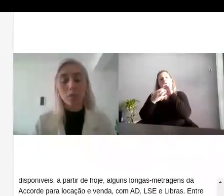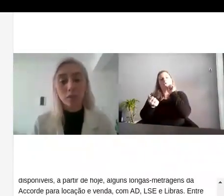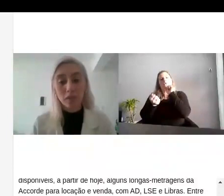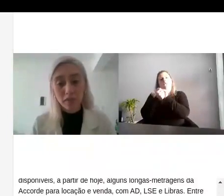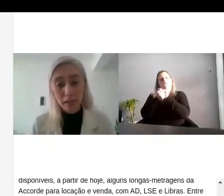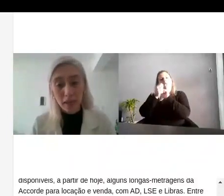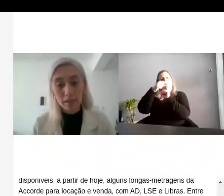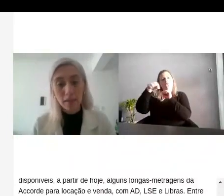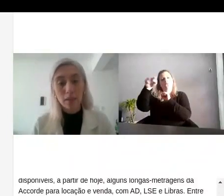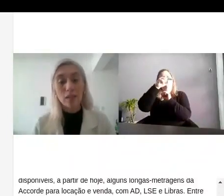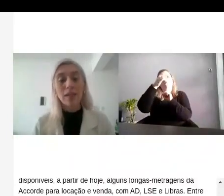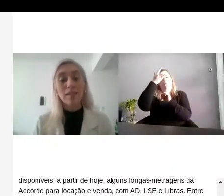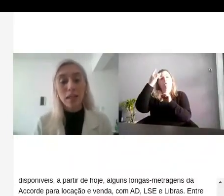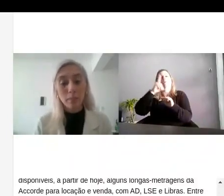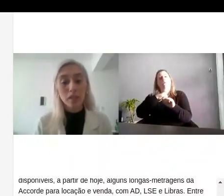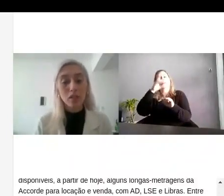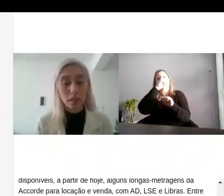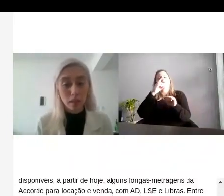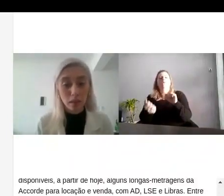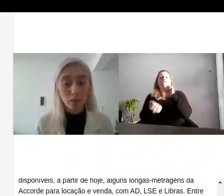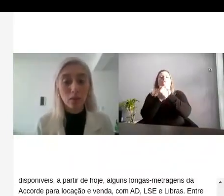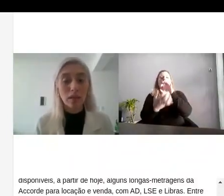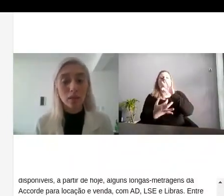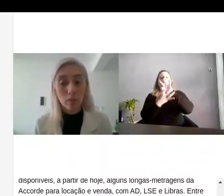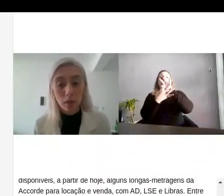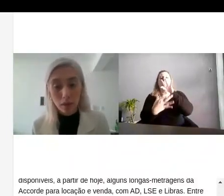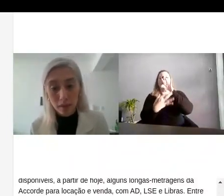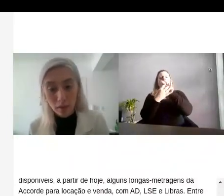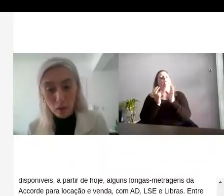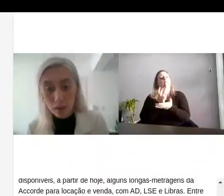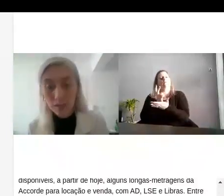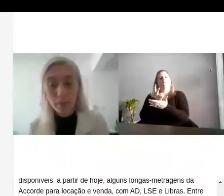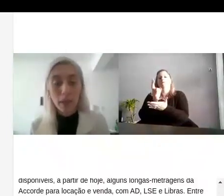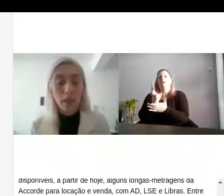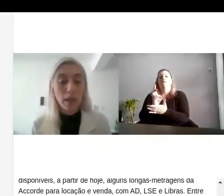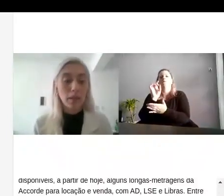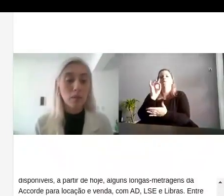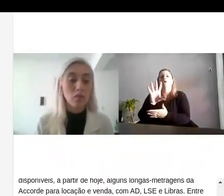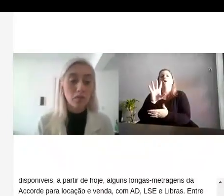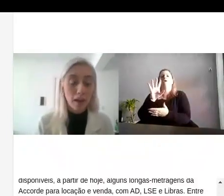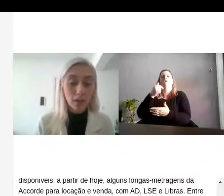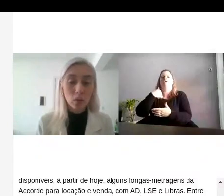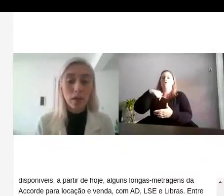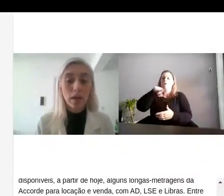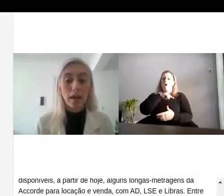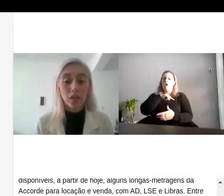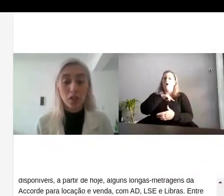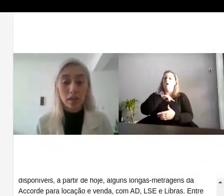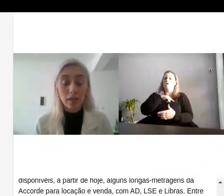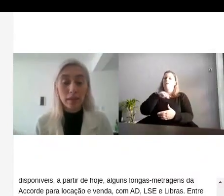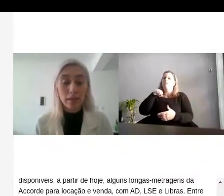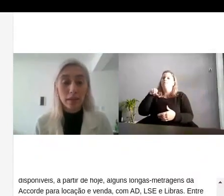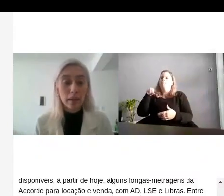pessoas com deficiência. Então, sempre destacando nada sobre nós sem nós. Então, de fato, a